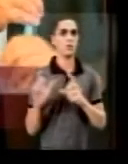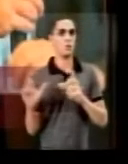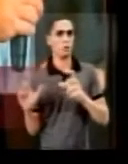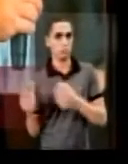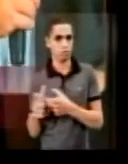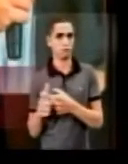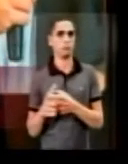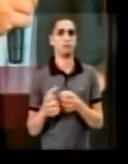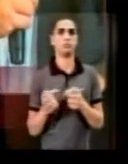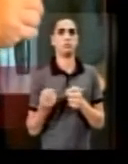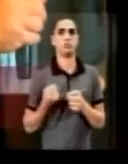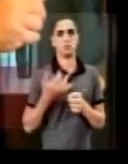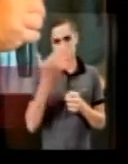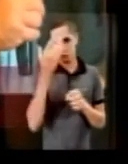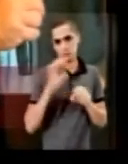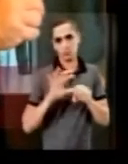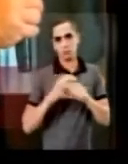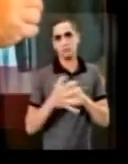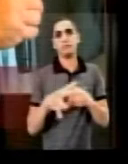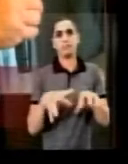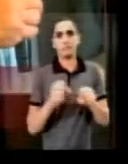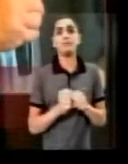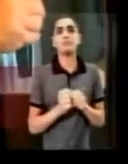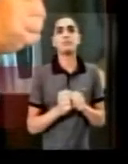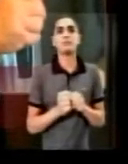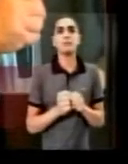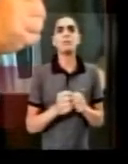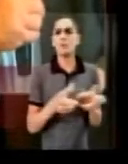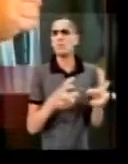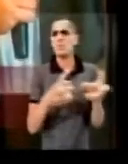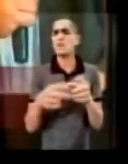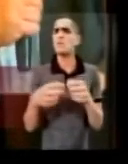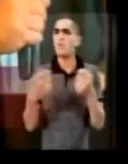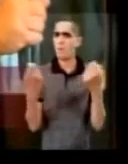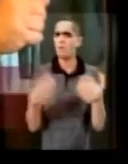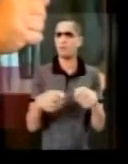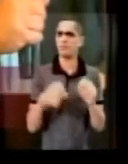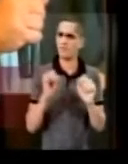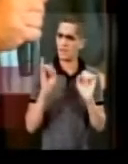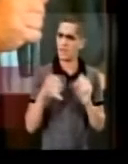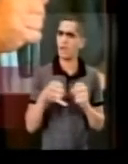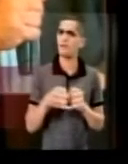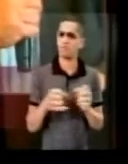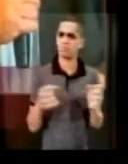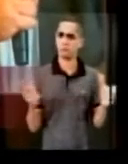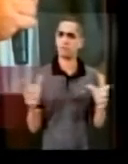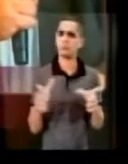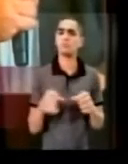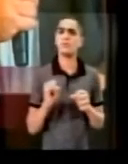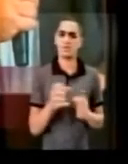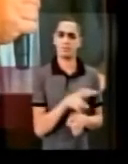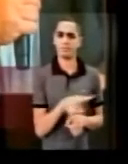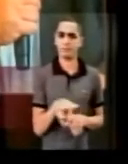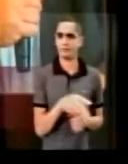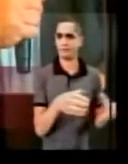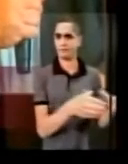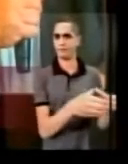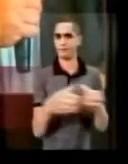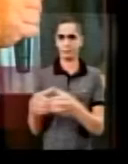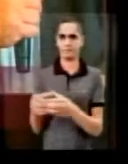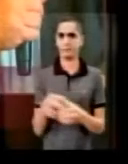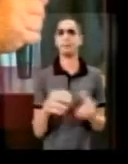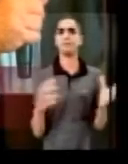né? E é interessante notar que de 1.855 casos que